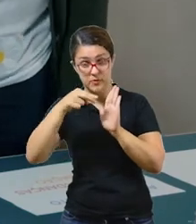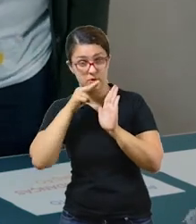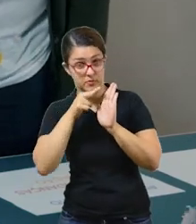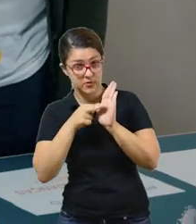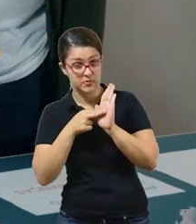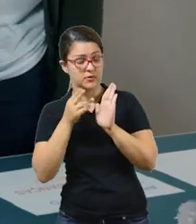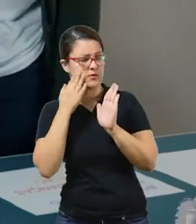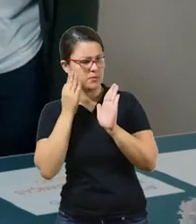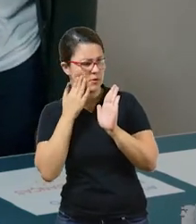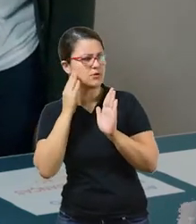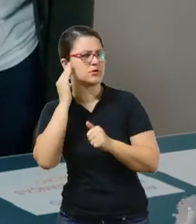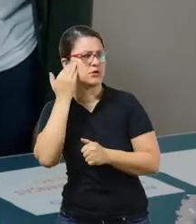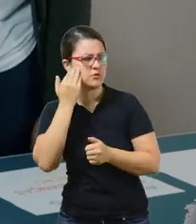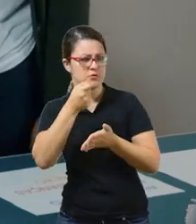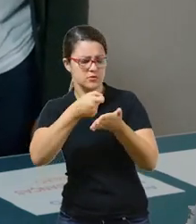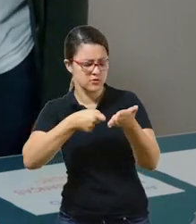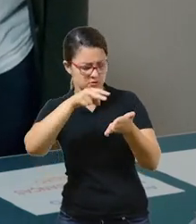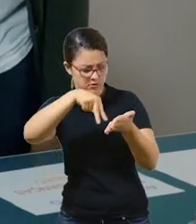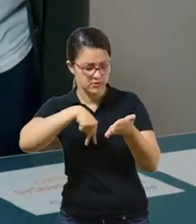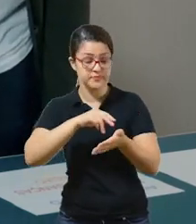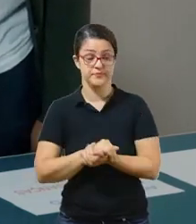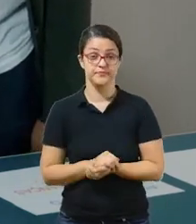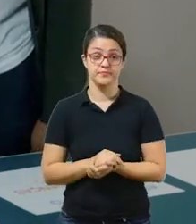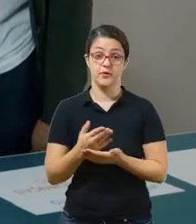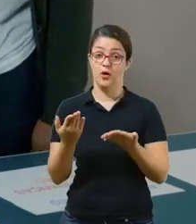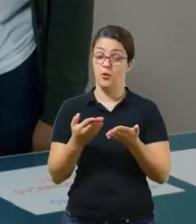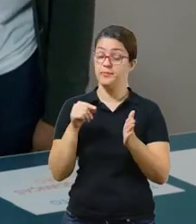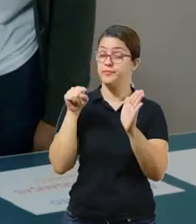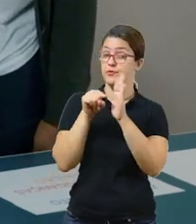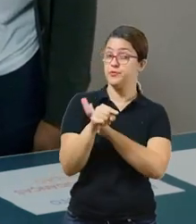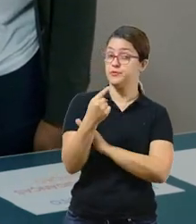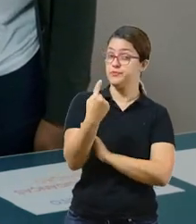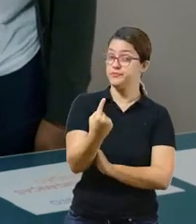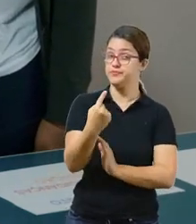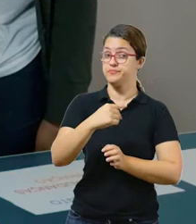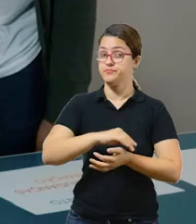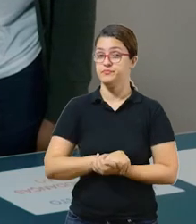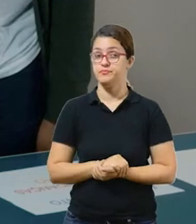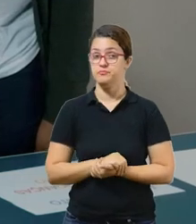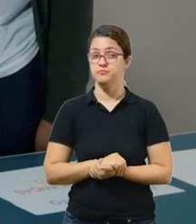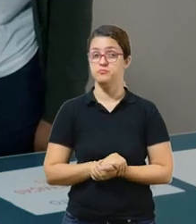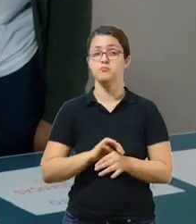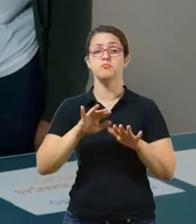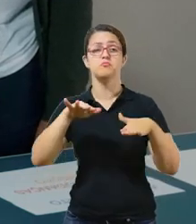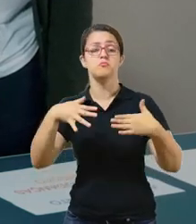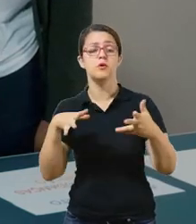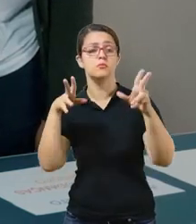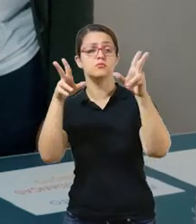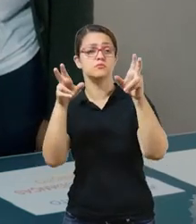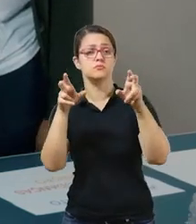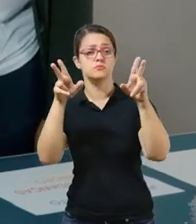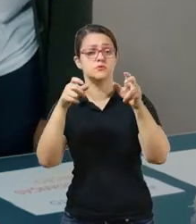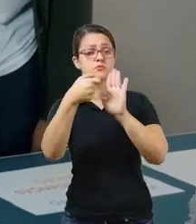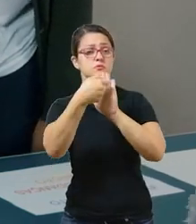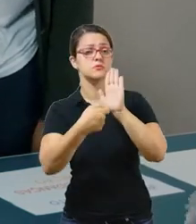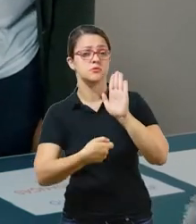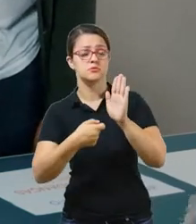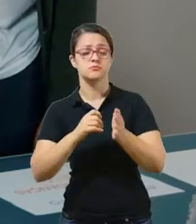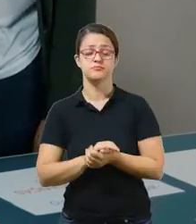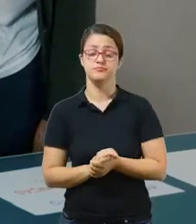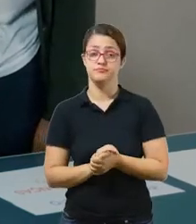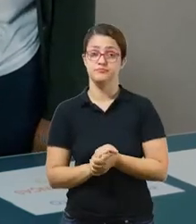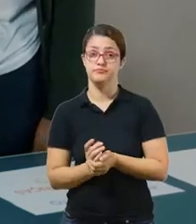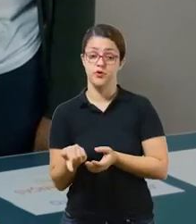que a gente leu. Olha lá, vou ler com vocês a primeira questão. Qual é o título do texto? Então você volta